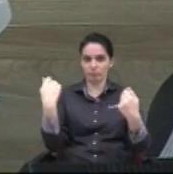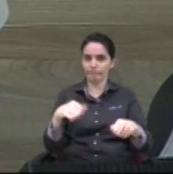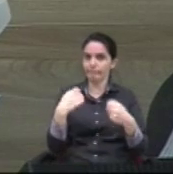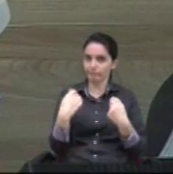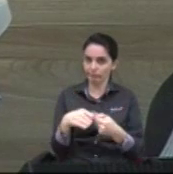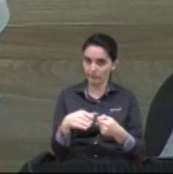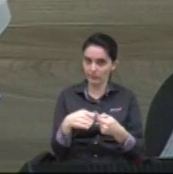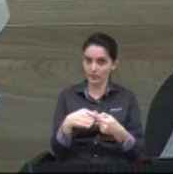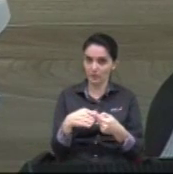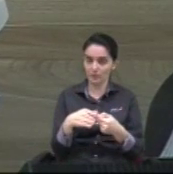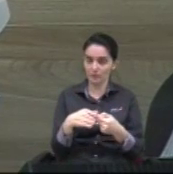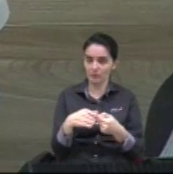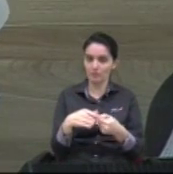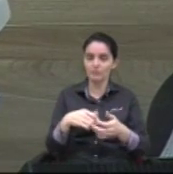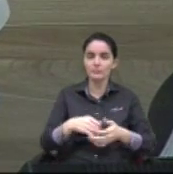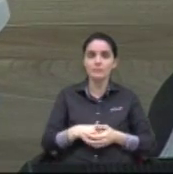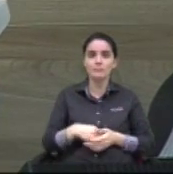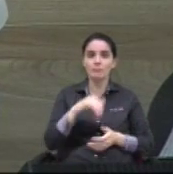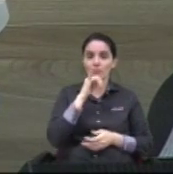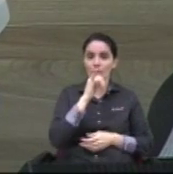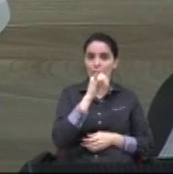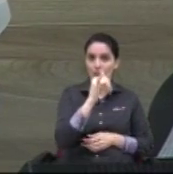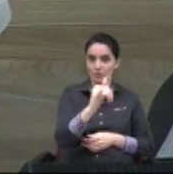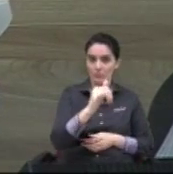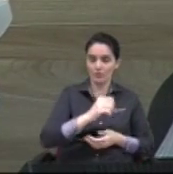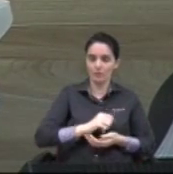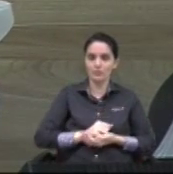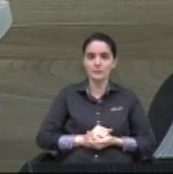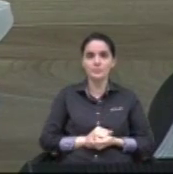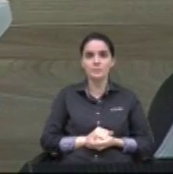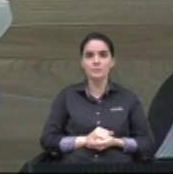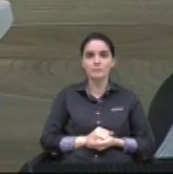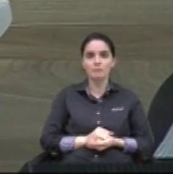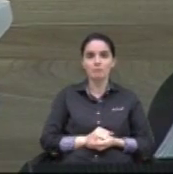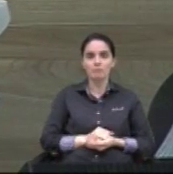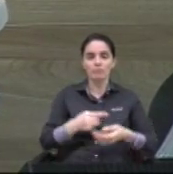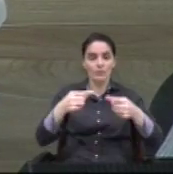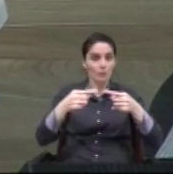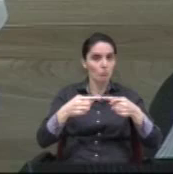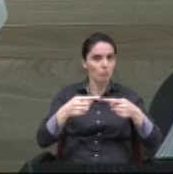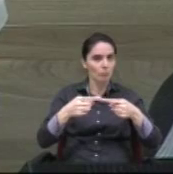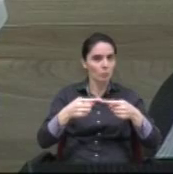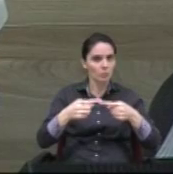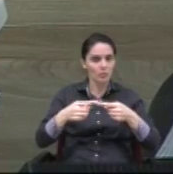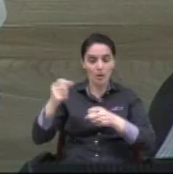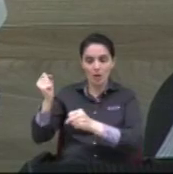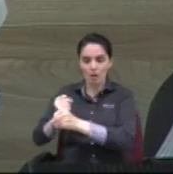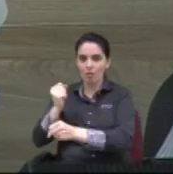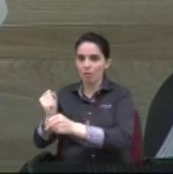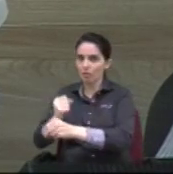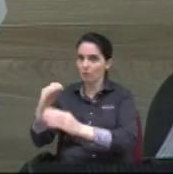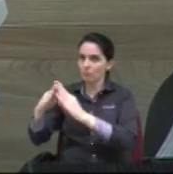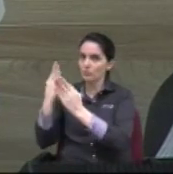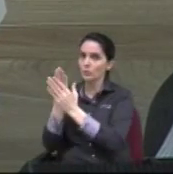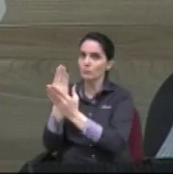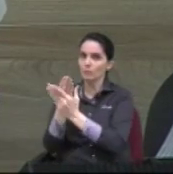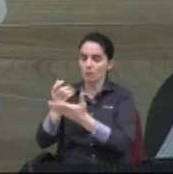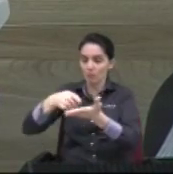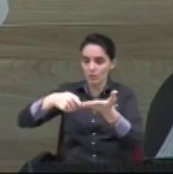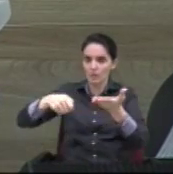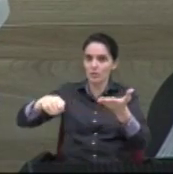que quando o convênio para a construção da escola estadual é assinado, a Prefeitura